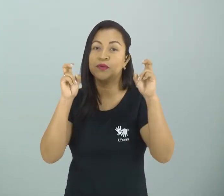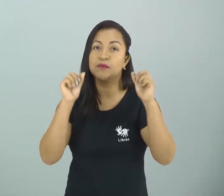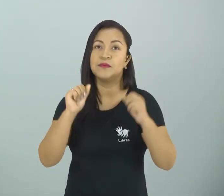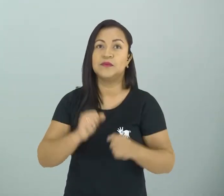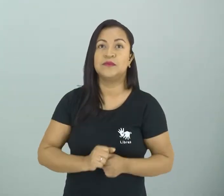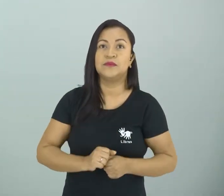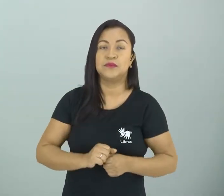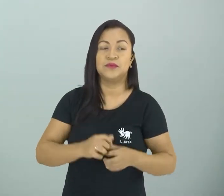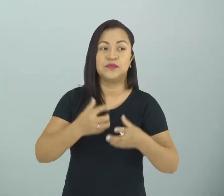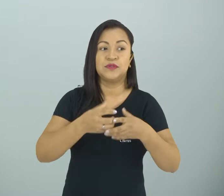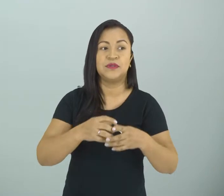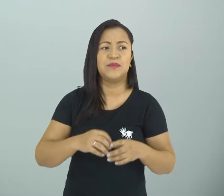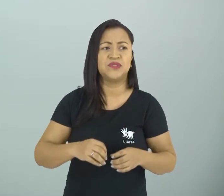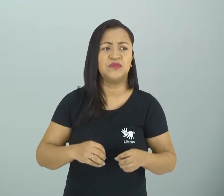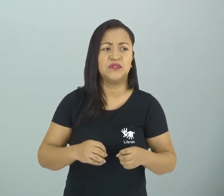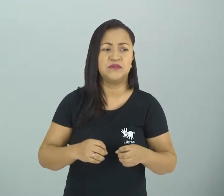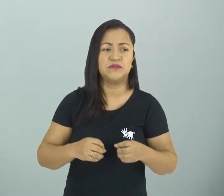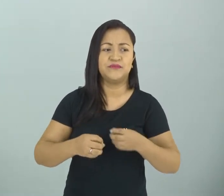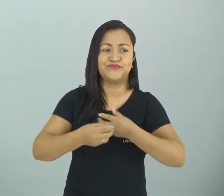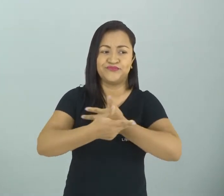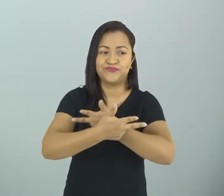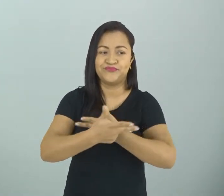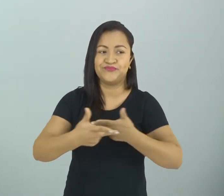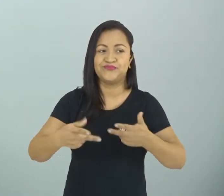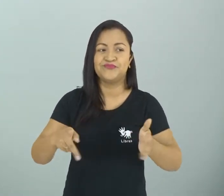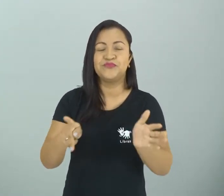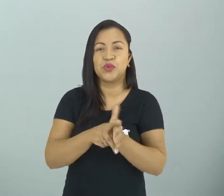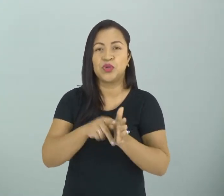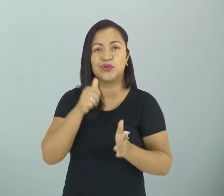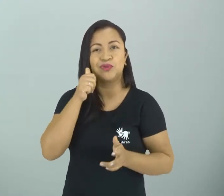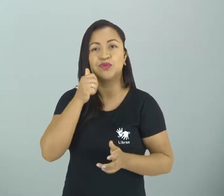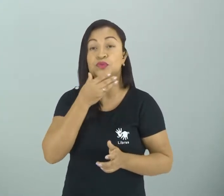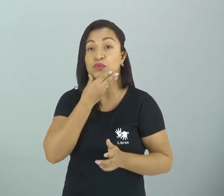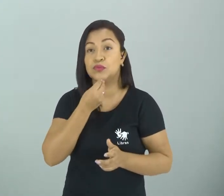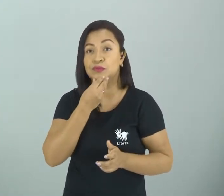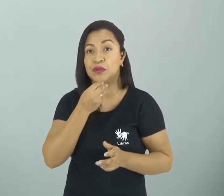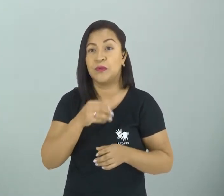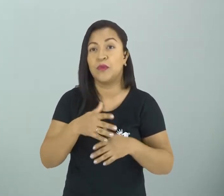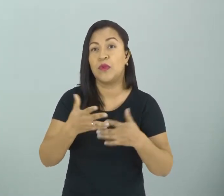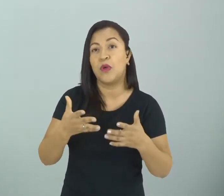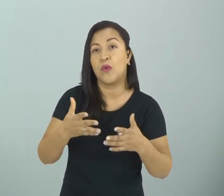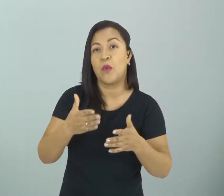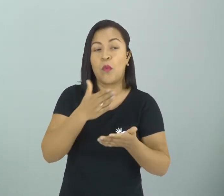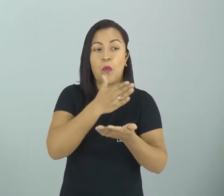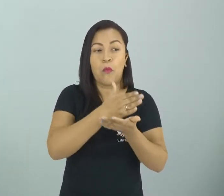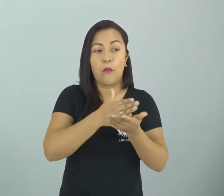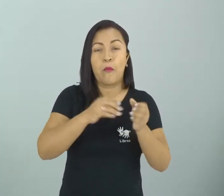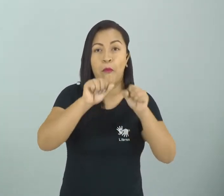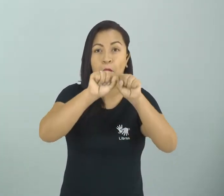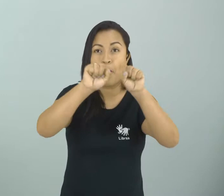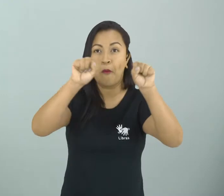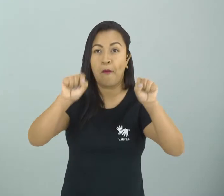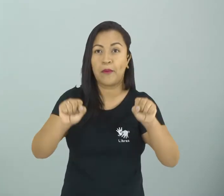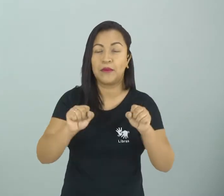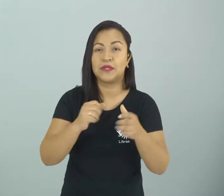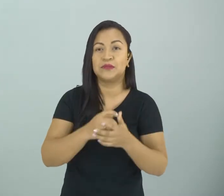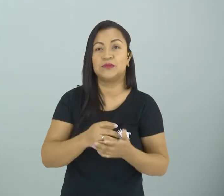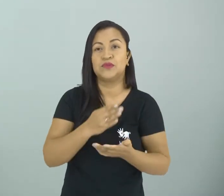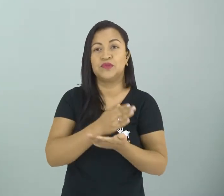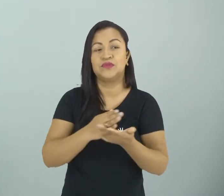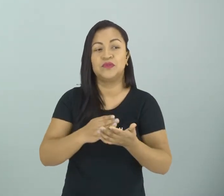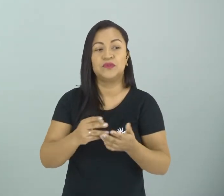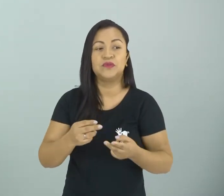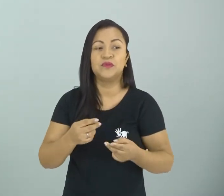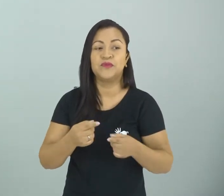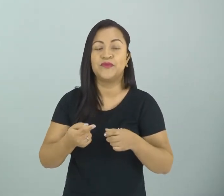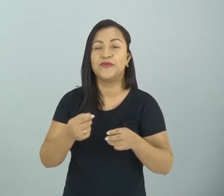Reprodutor Masculino. Nós vamos entender quais são as partes que formam esse sistema e vamos também discutir a função de